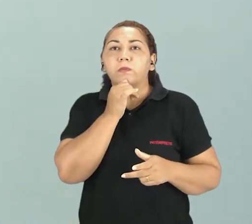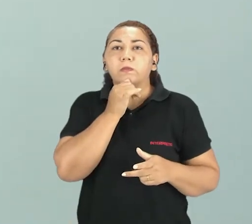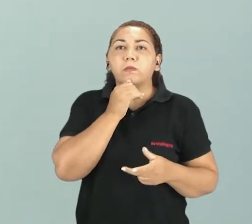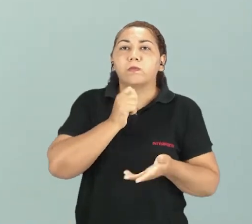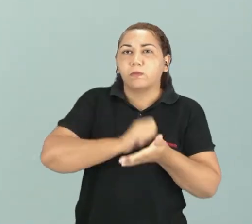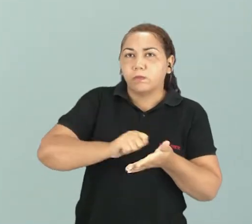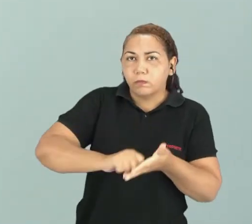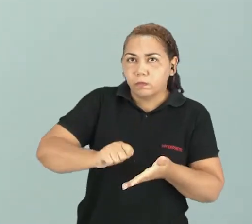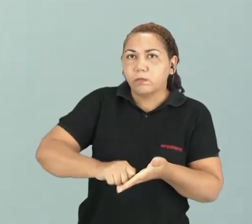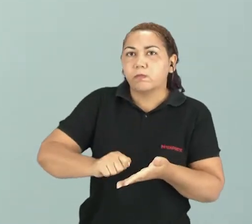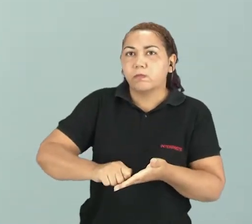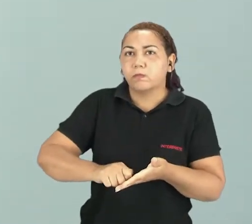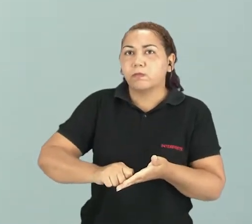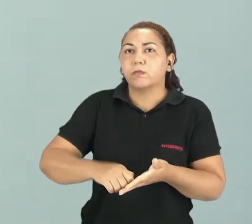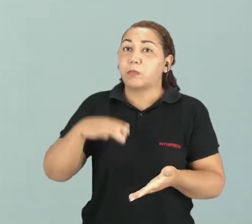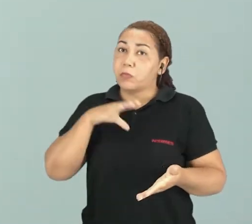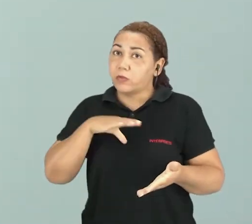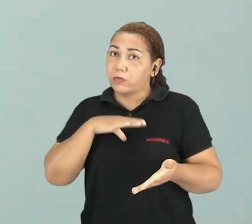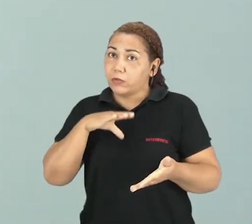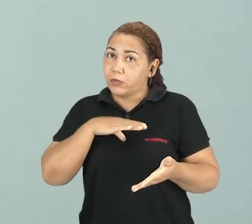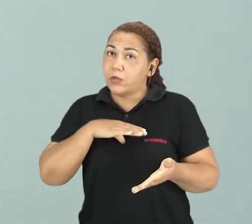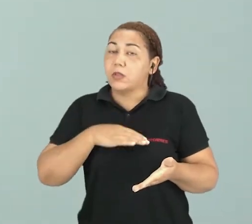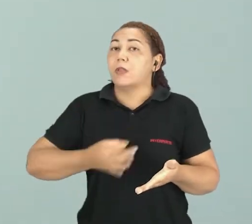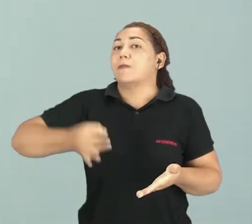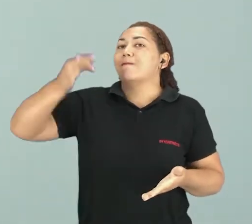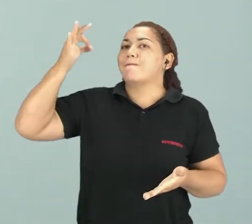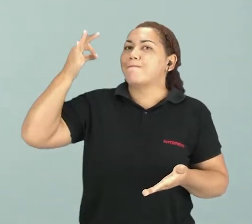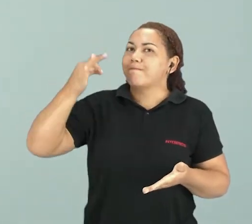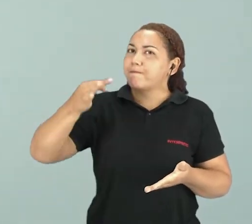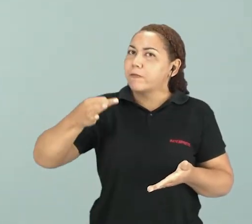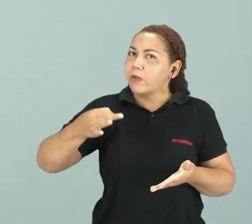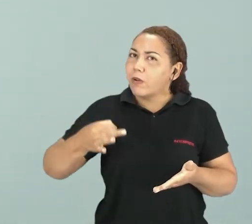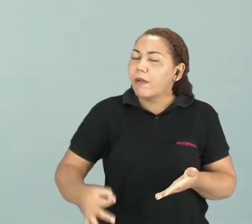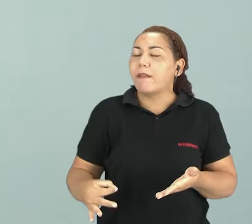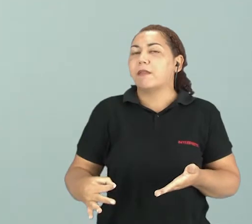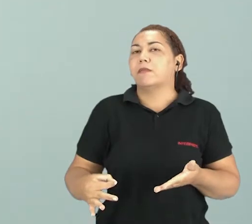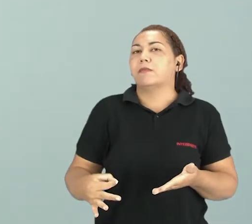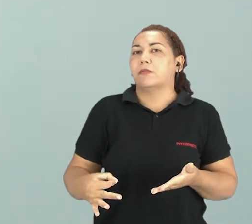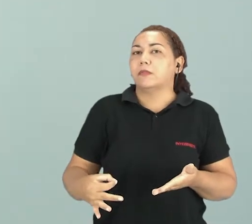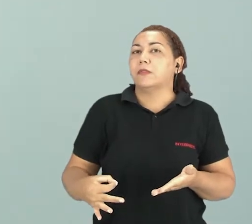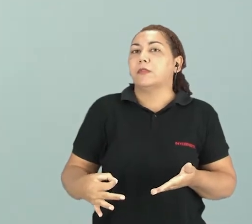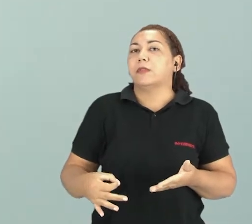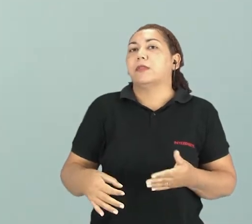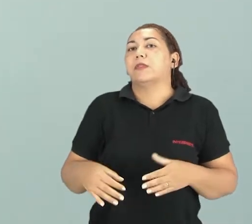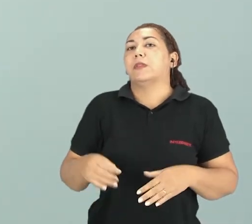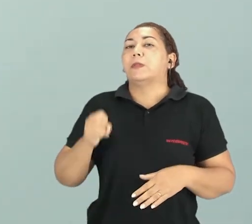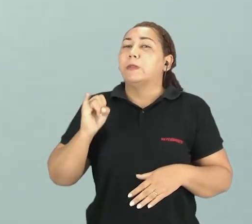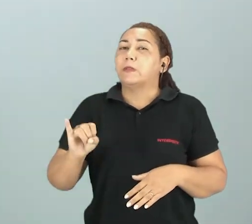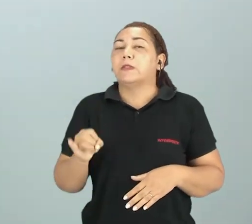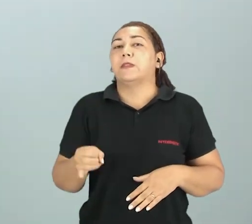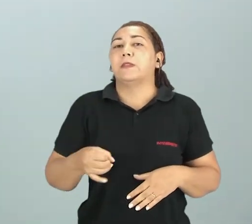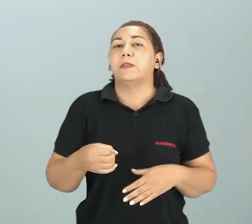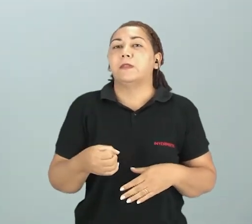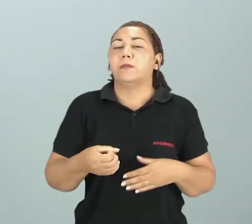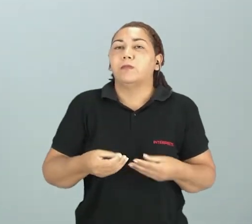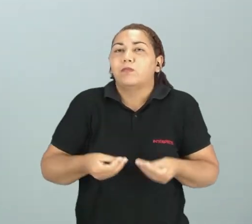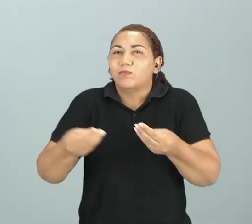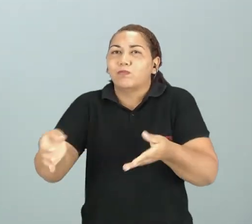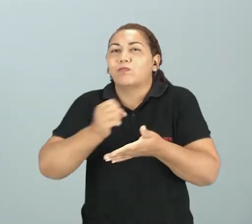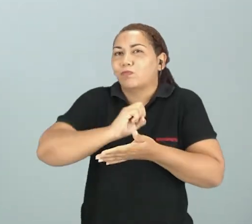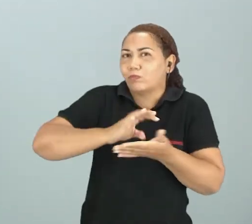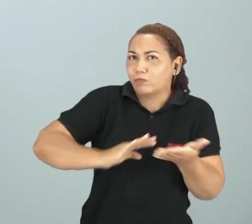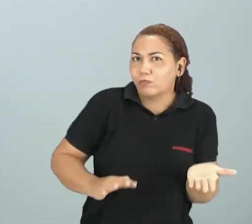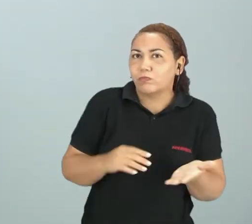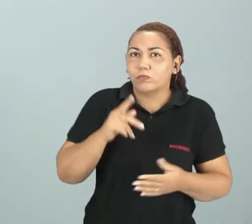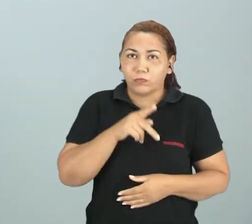da gramática escrita, né? Da língua portuguesa também, mas a linguagem escrita, tá? Para a professora corrigir. É diferente quando eu